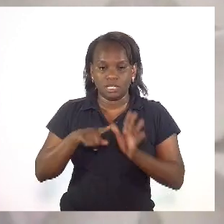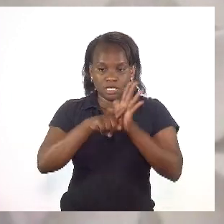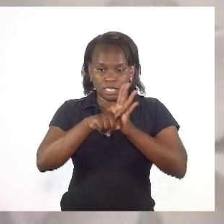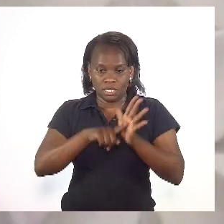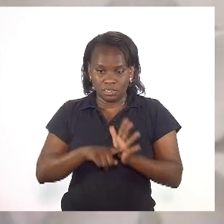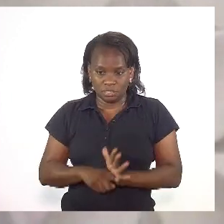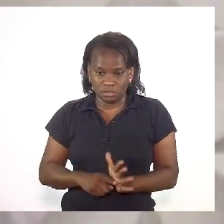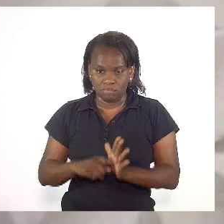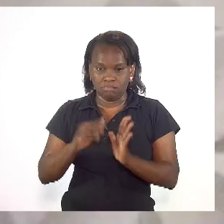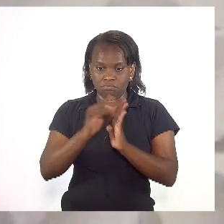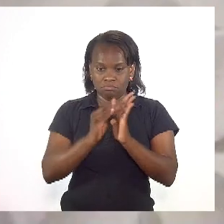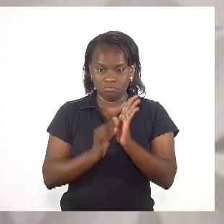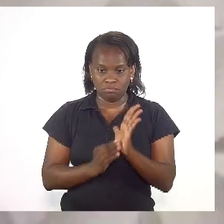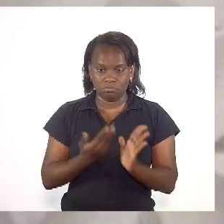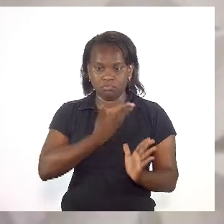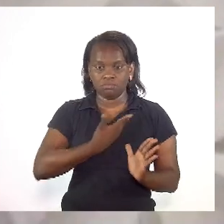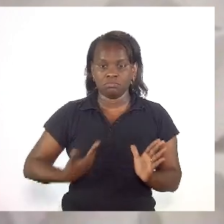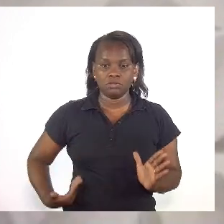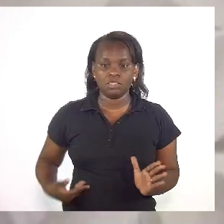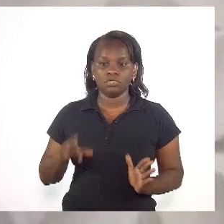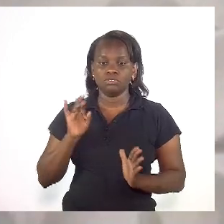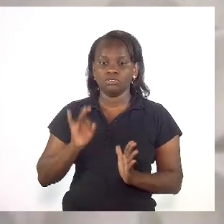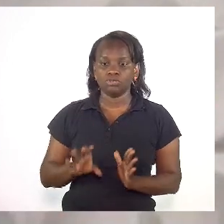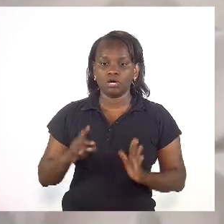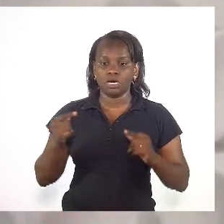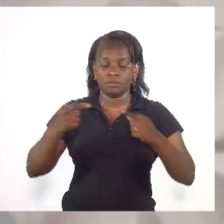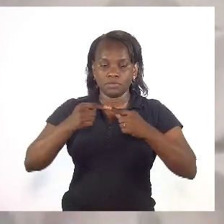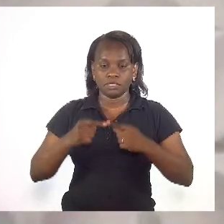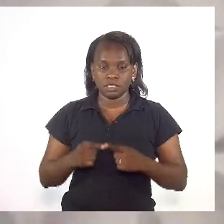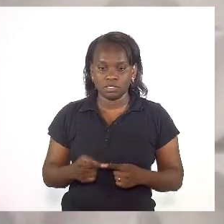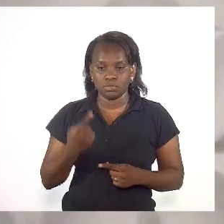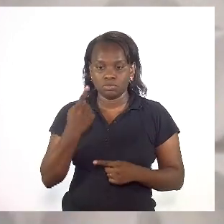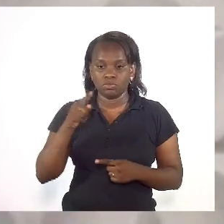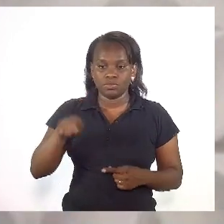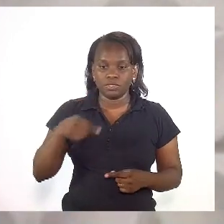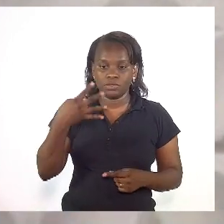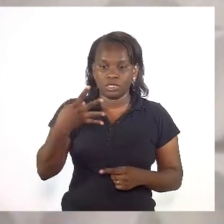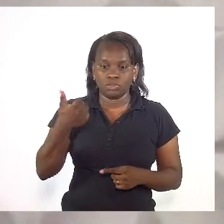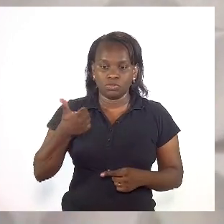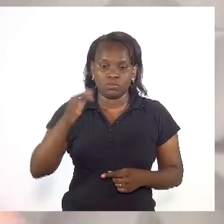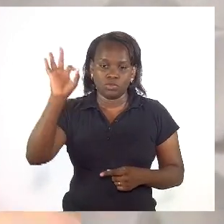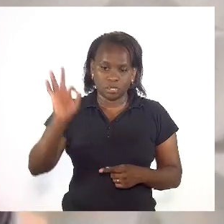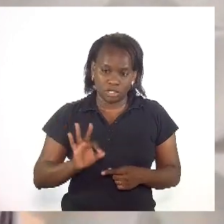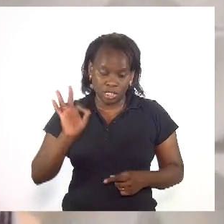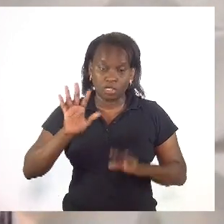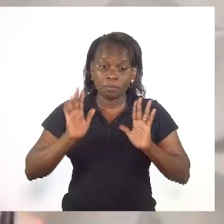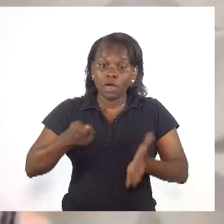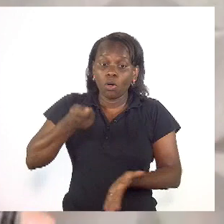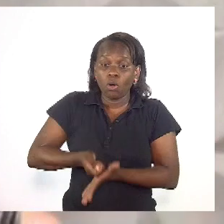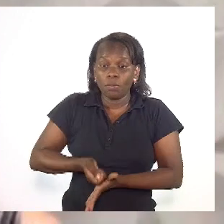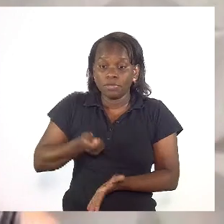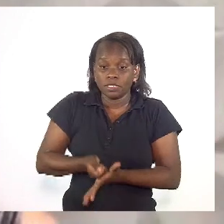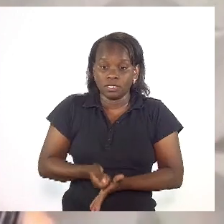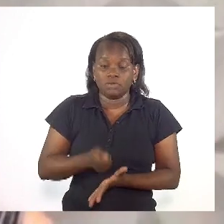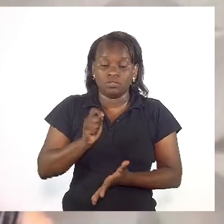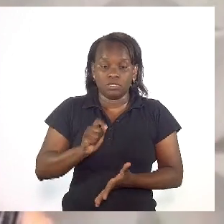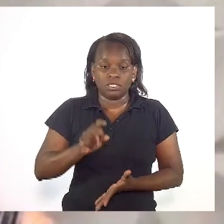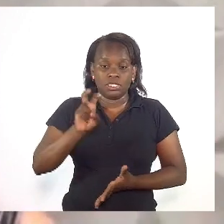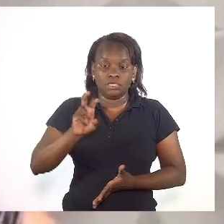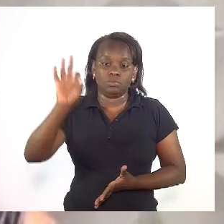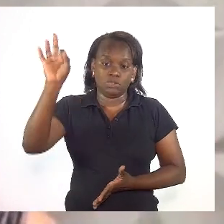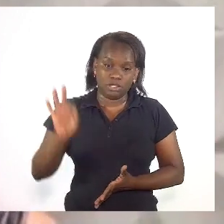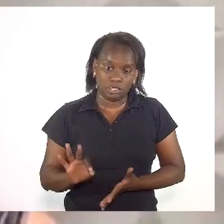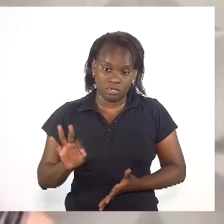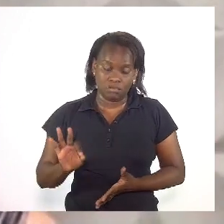das contas do governo é apenas a aplicação de 1,41%, quanto à obrigatoriedade é de